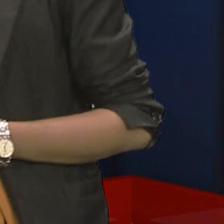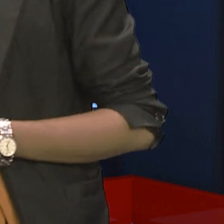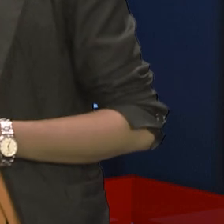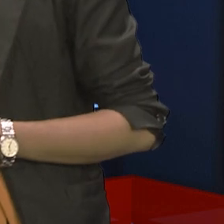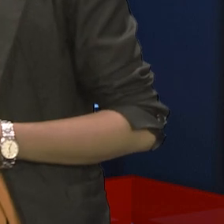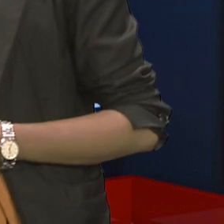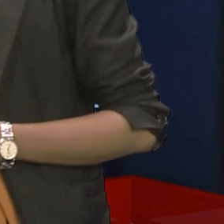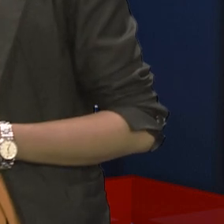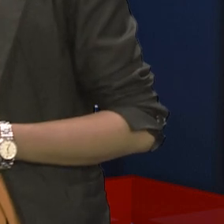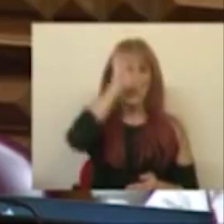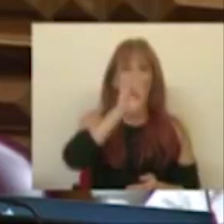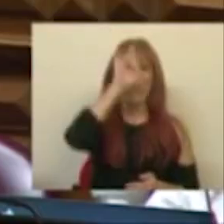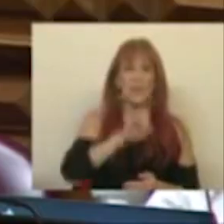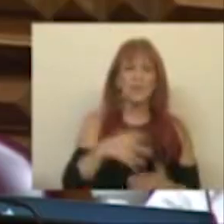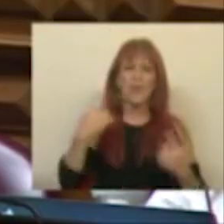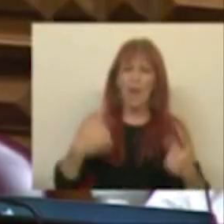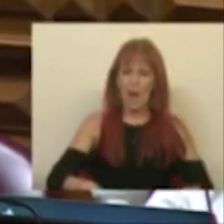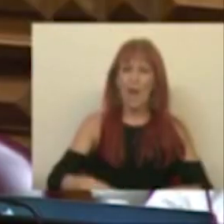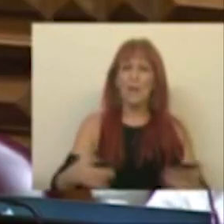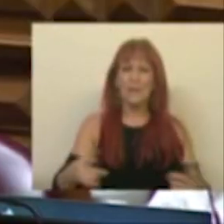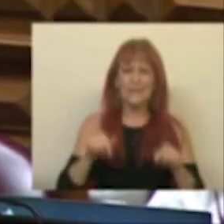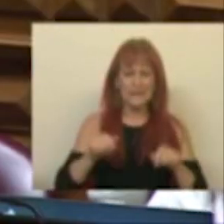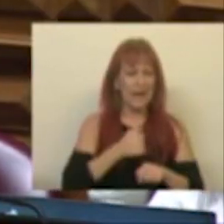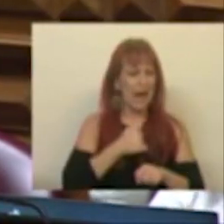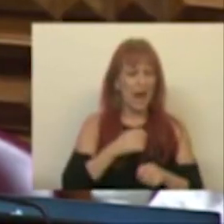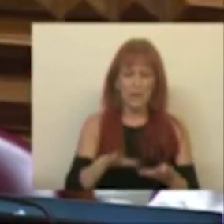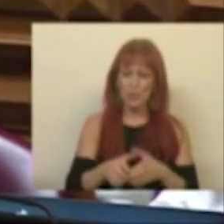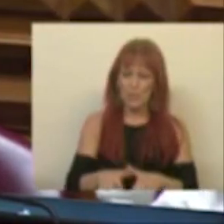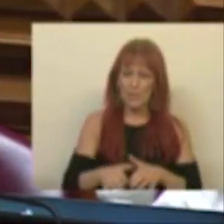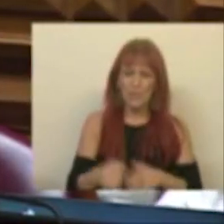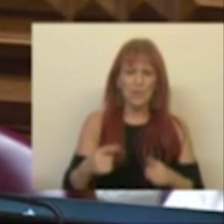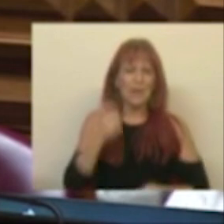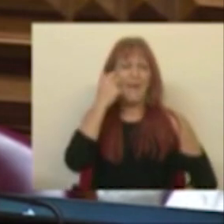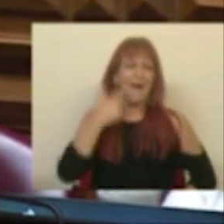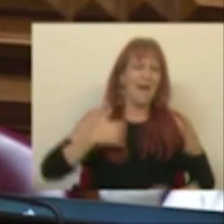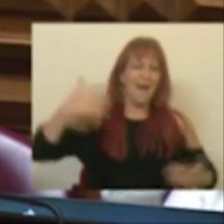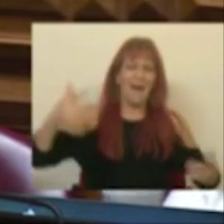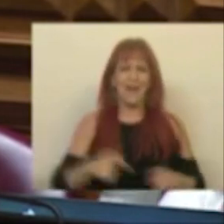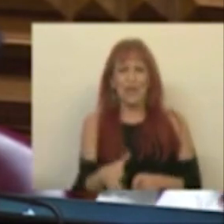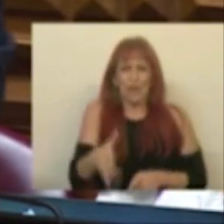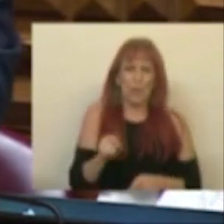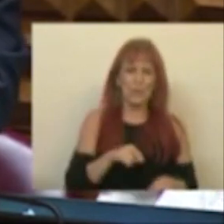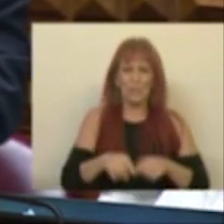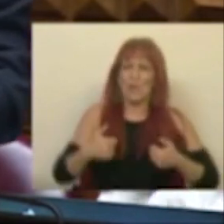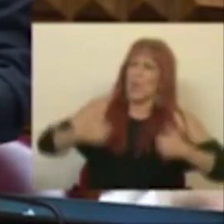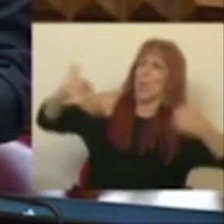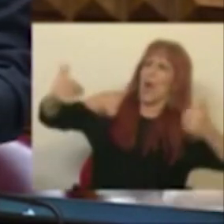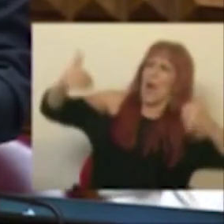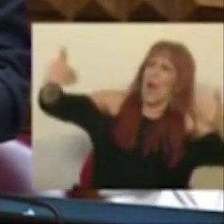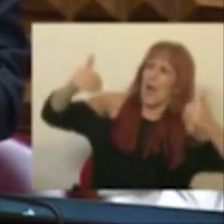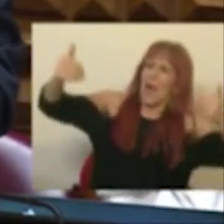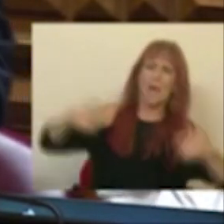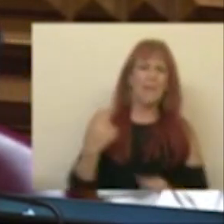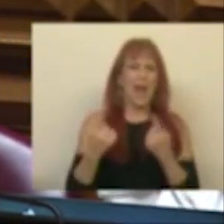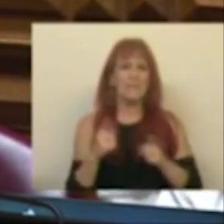competências presidenciais. Há, nesta casa, um grupo parlamentar que se gaba muito de ter 12 deputados, mas que muitas